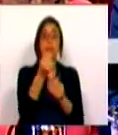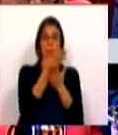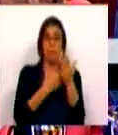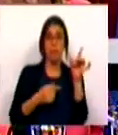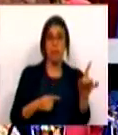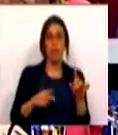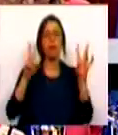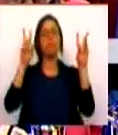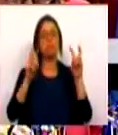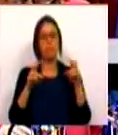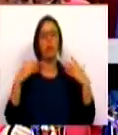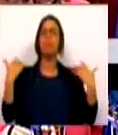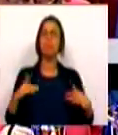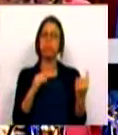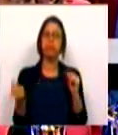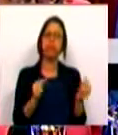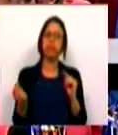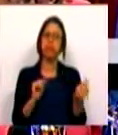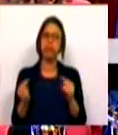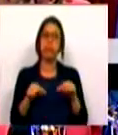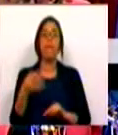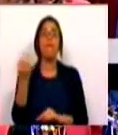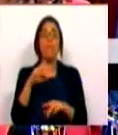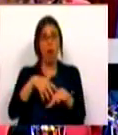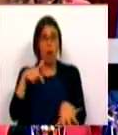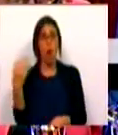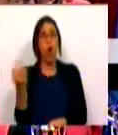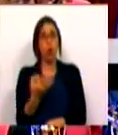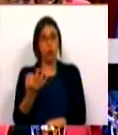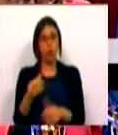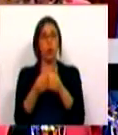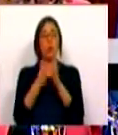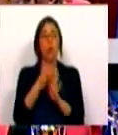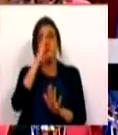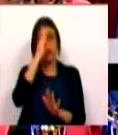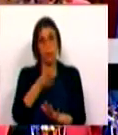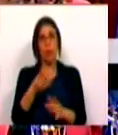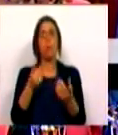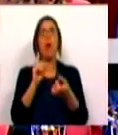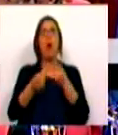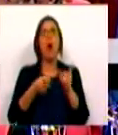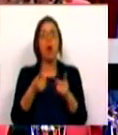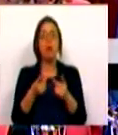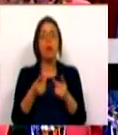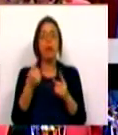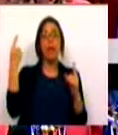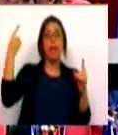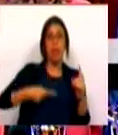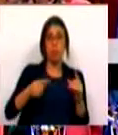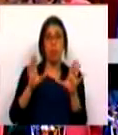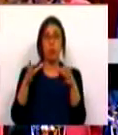Essa foi uma matéria que foi amplamente debatida aqui no Parlamento e todos conhecemos os remédios que foram impostos